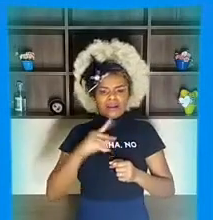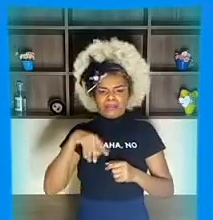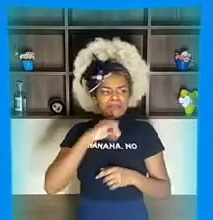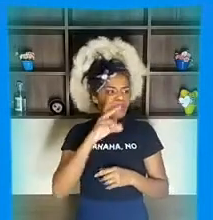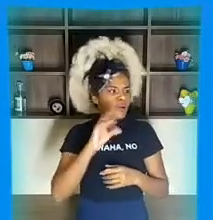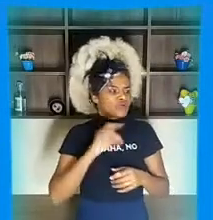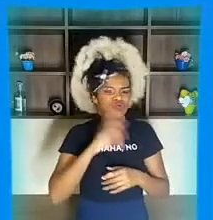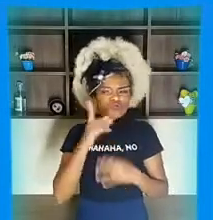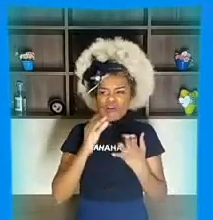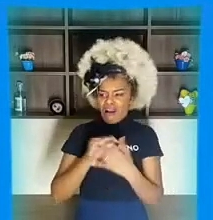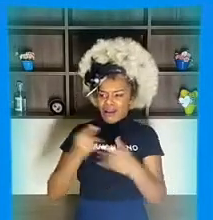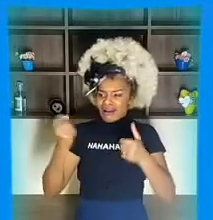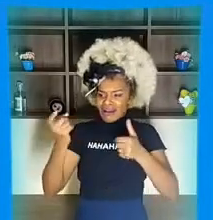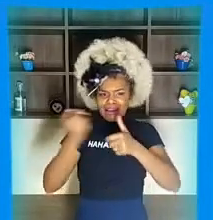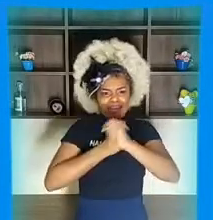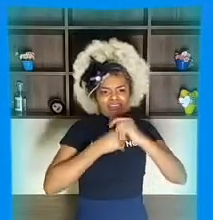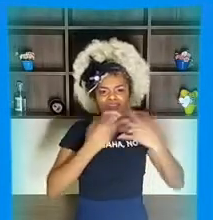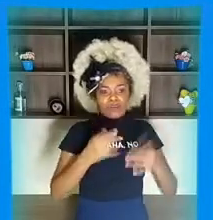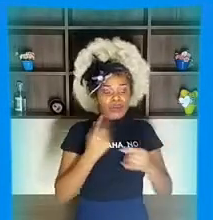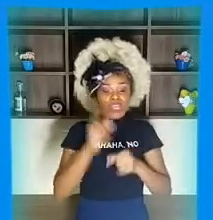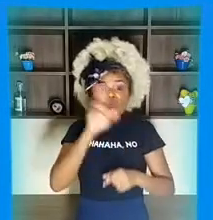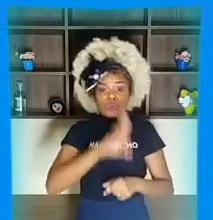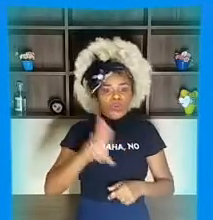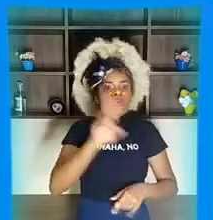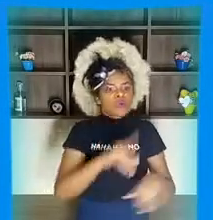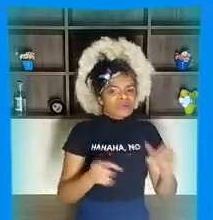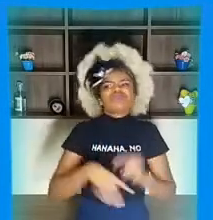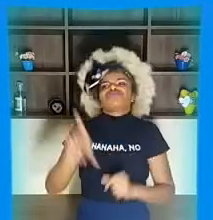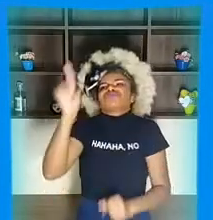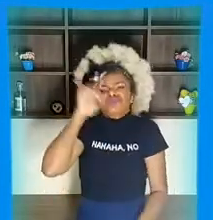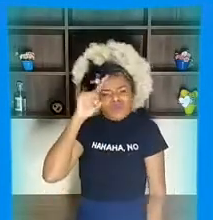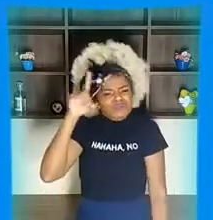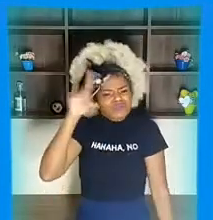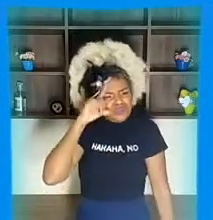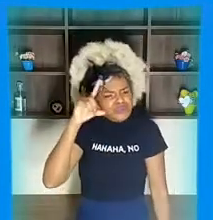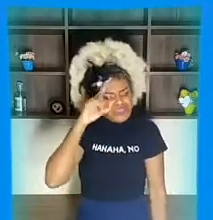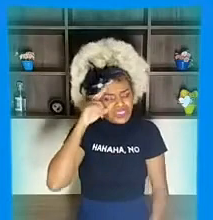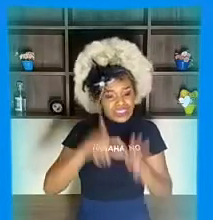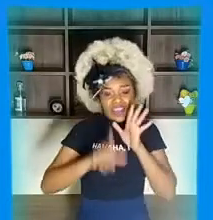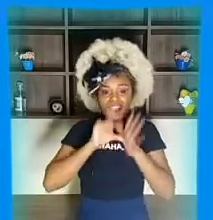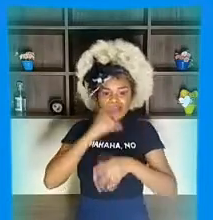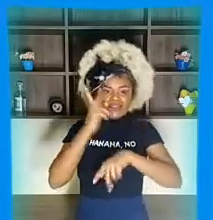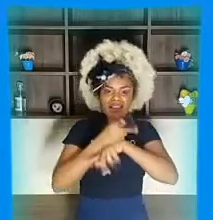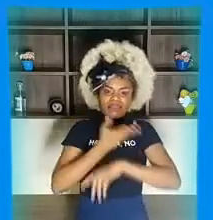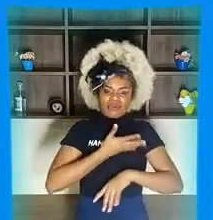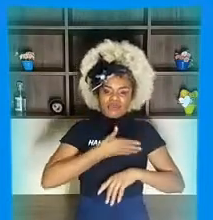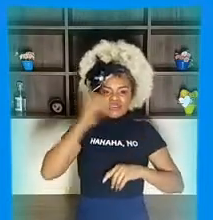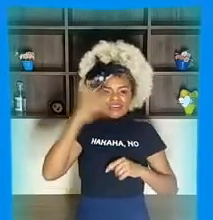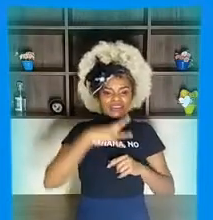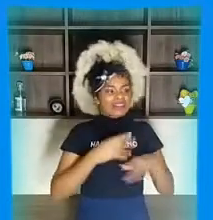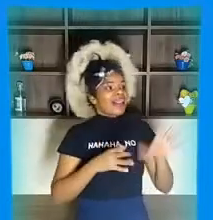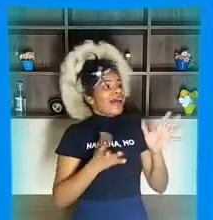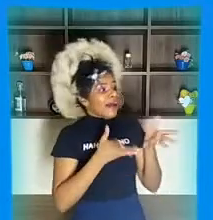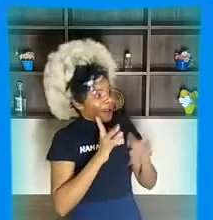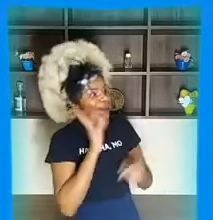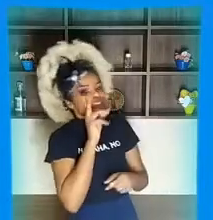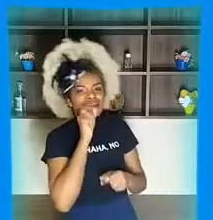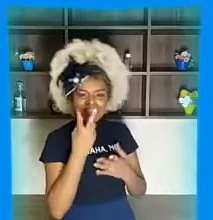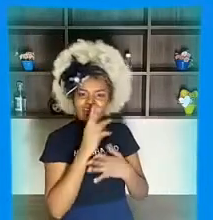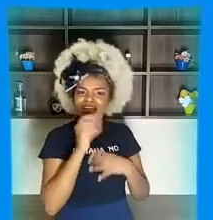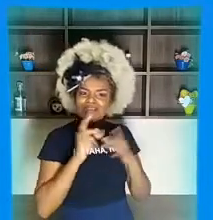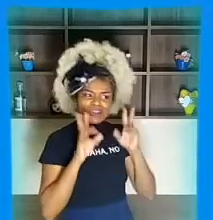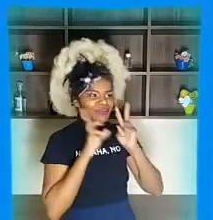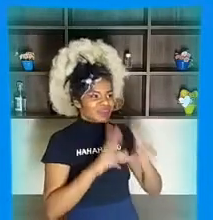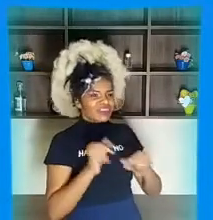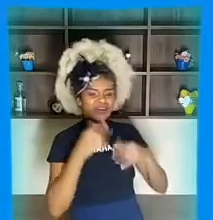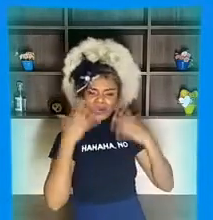sei. Porque a gente usa essa tua música todo dia antes da nossa live do Amigos da Luz. Ah, eu já vi várias vezes que eu acompanhei a live, eu vi